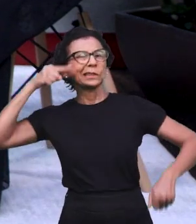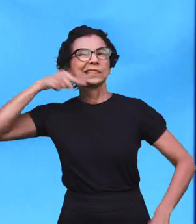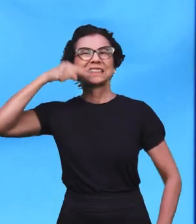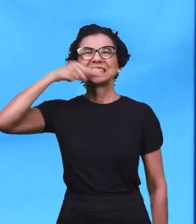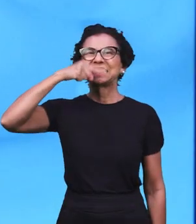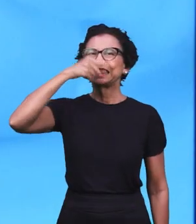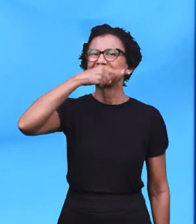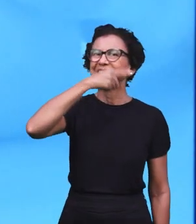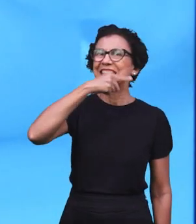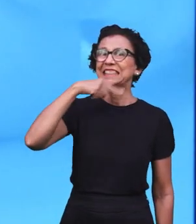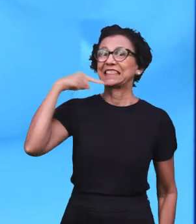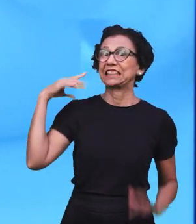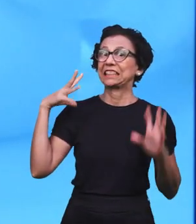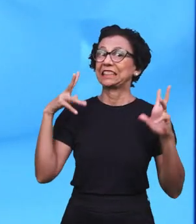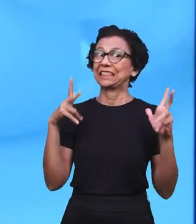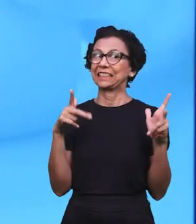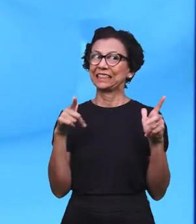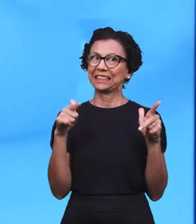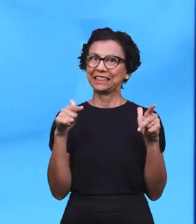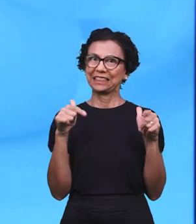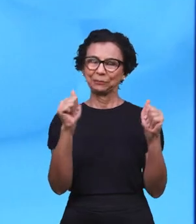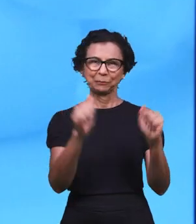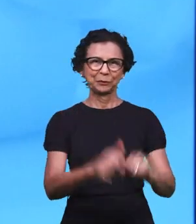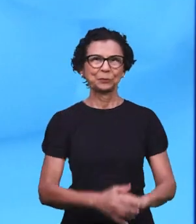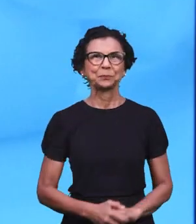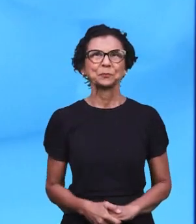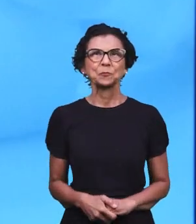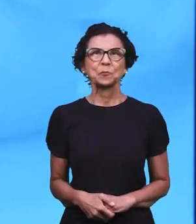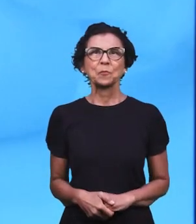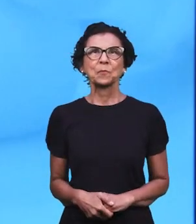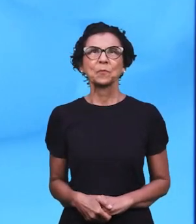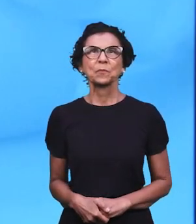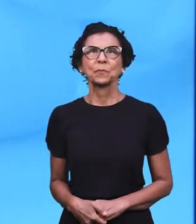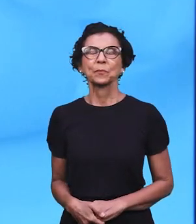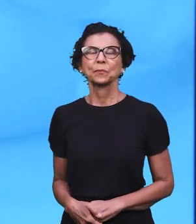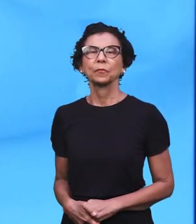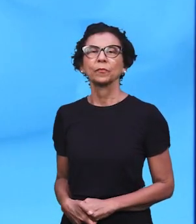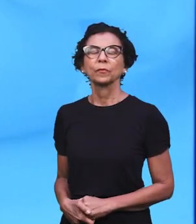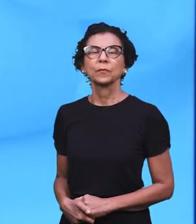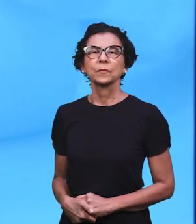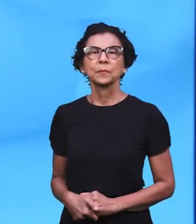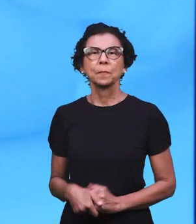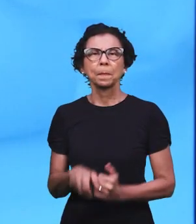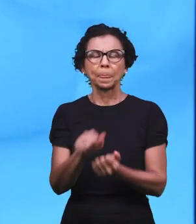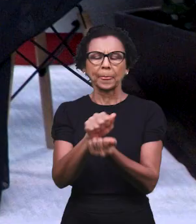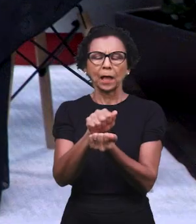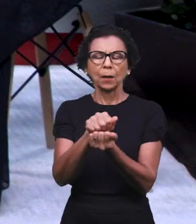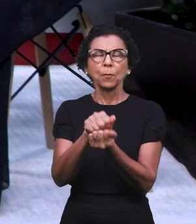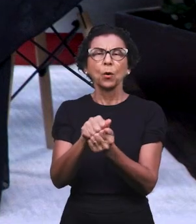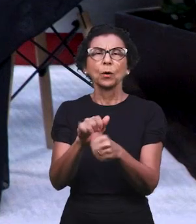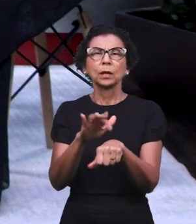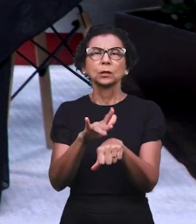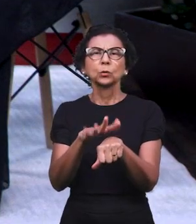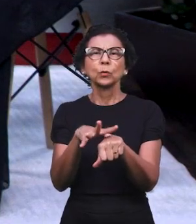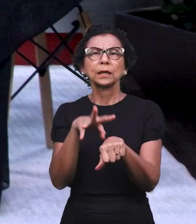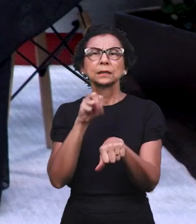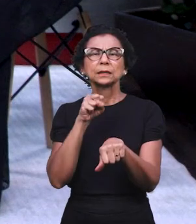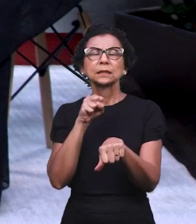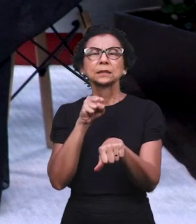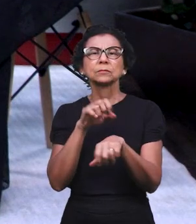queria perguntar para vocês sobre doença bucal, né? Quais doenças podem surgir na nossa boca? As principais que temos é